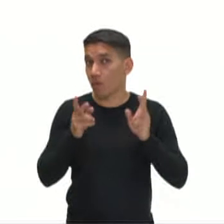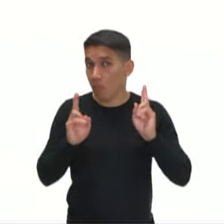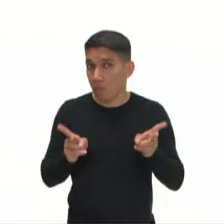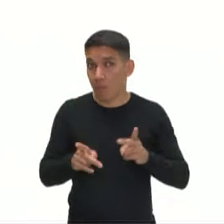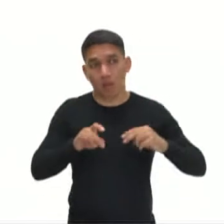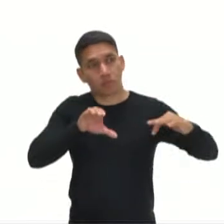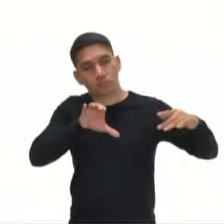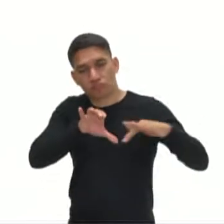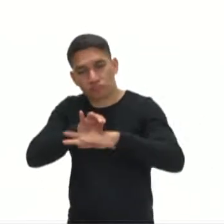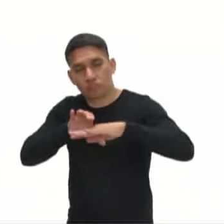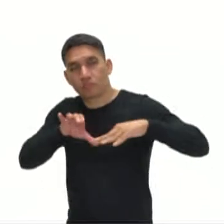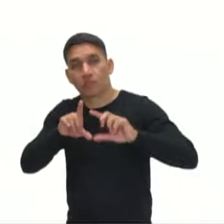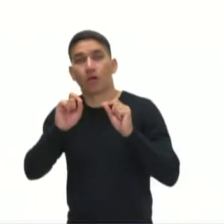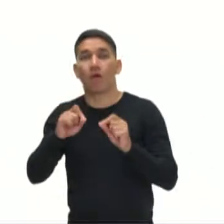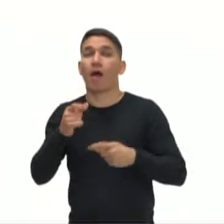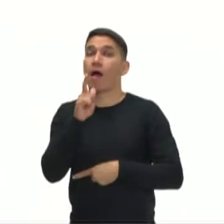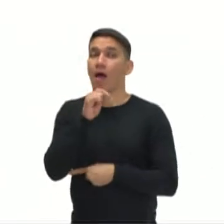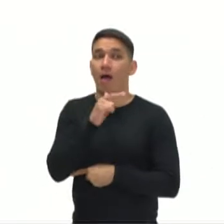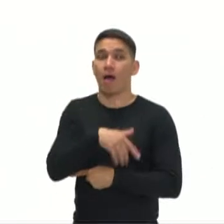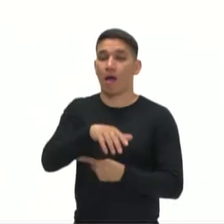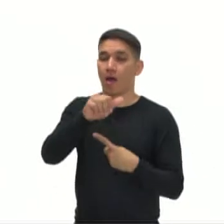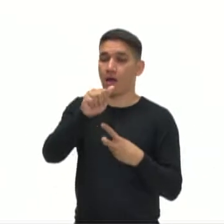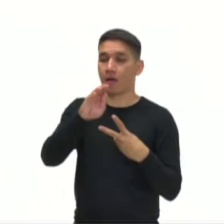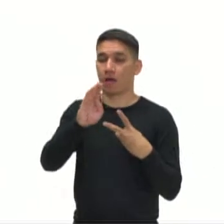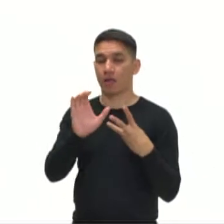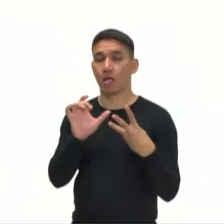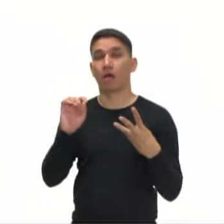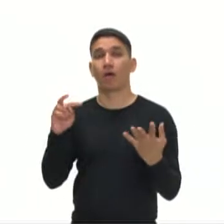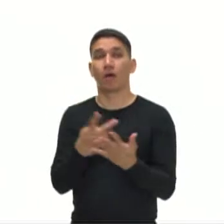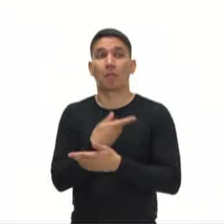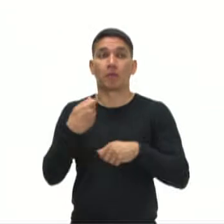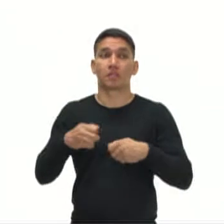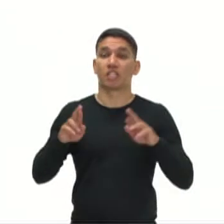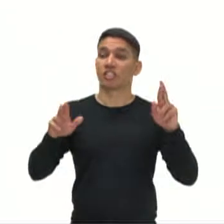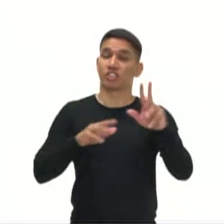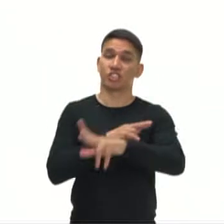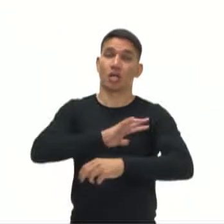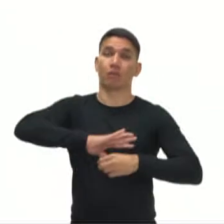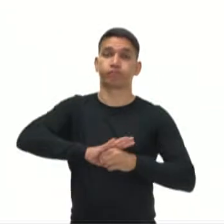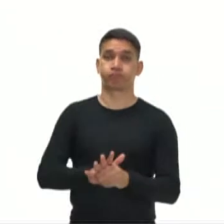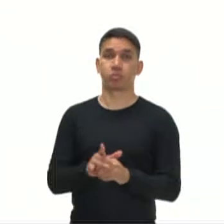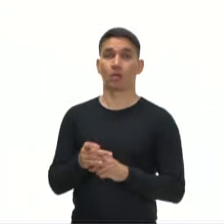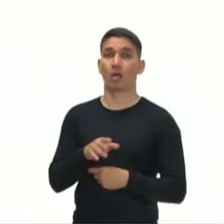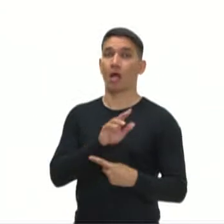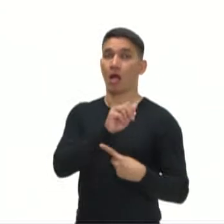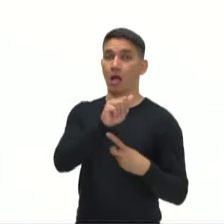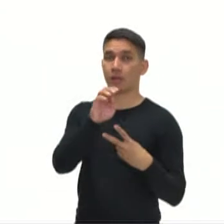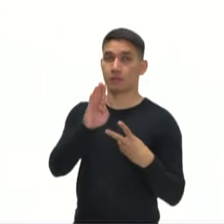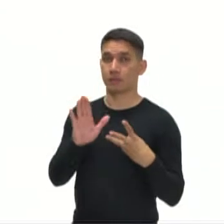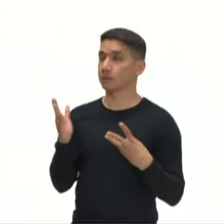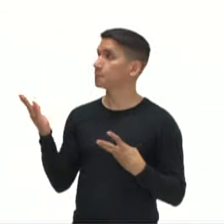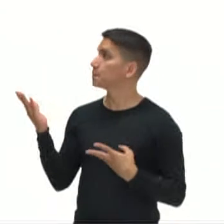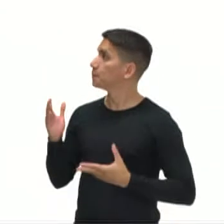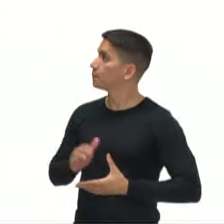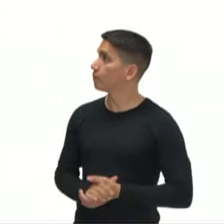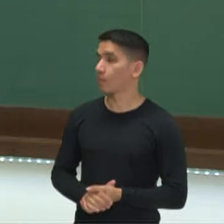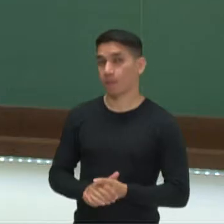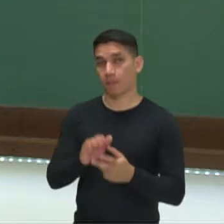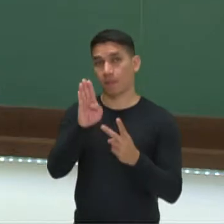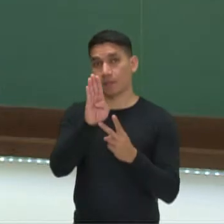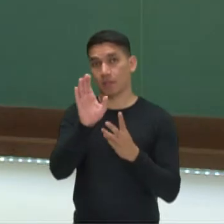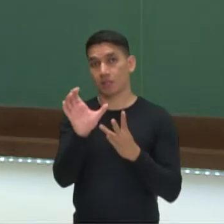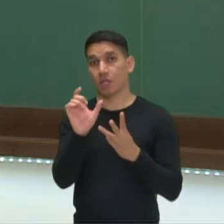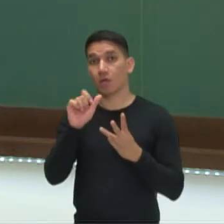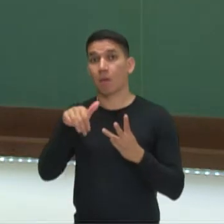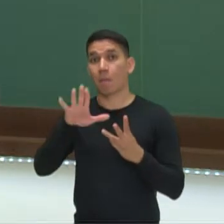fluxo de água entre o A, B e C, tem que haver diferença de pressão entre os pontos A, B e C, onde B e C vai